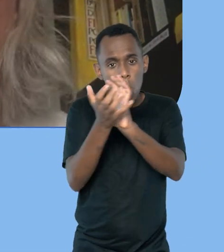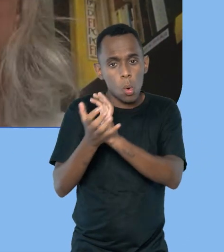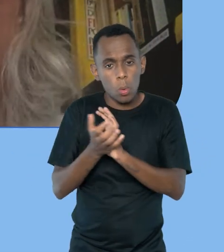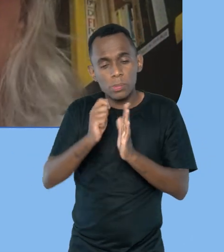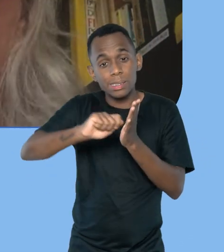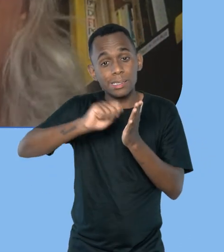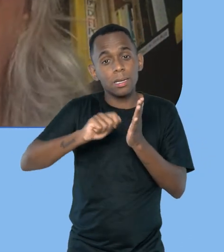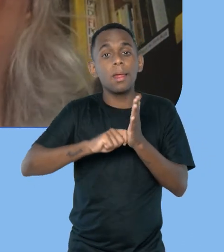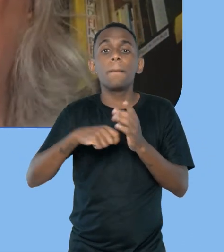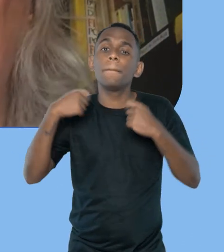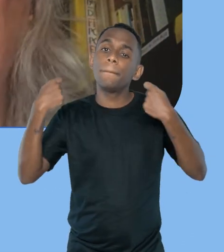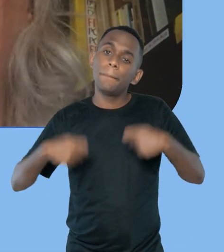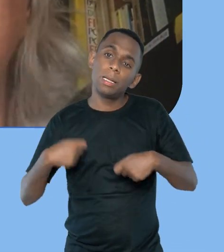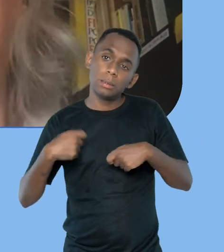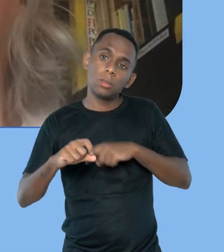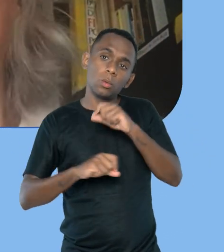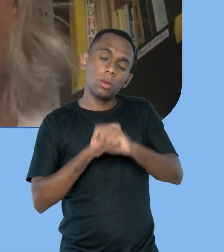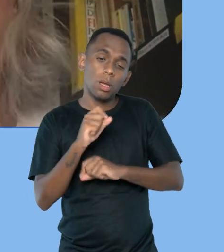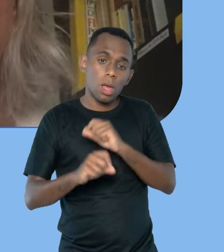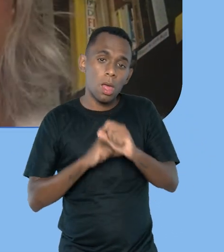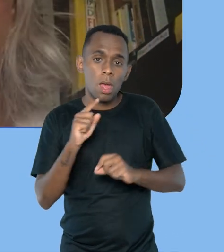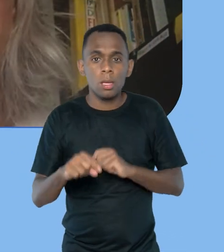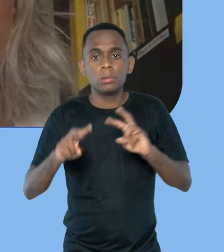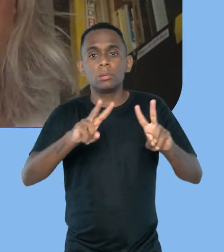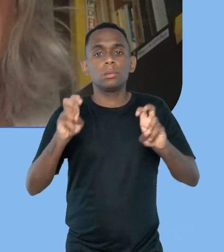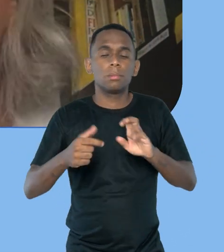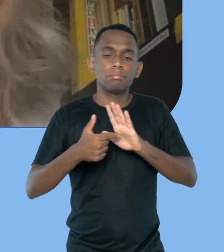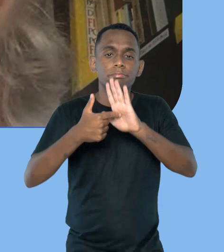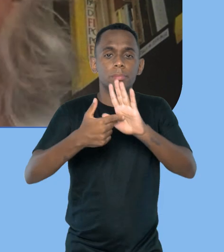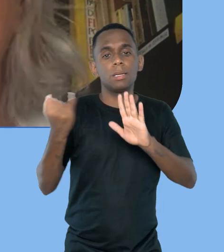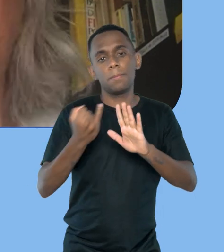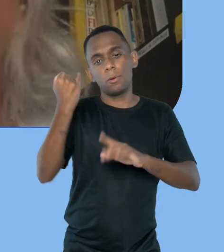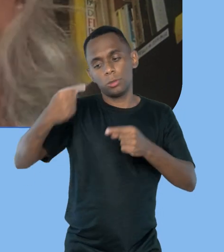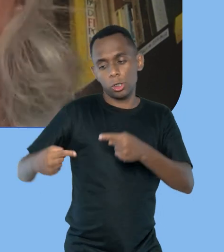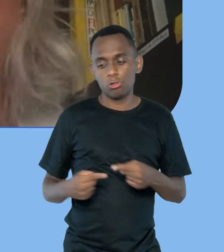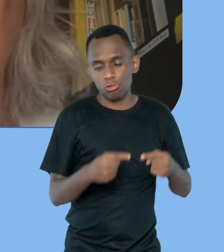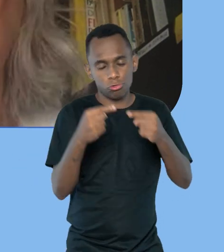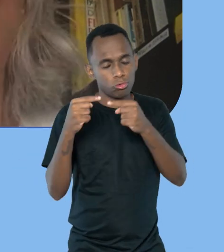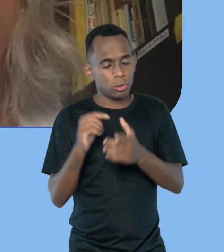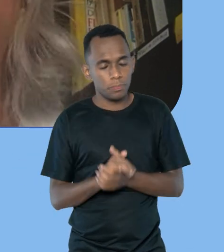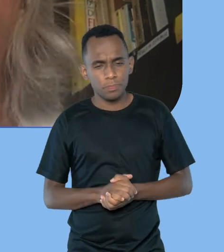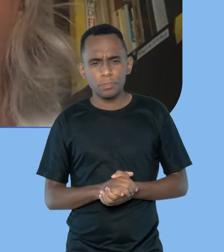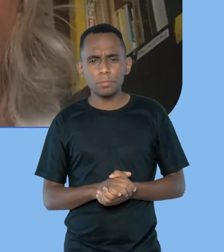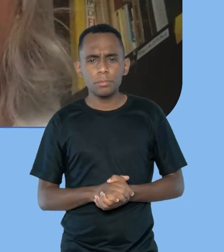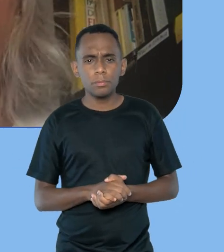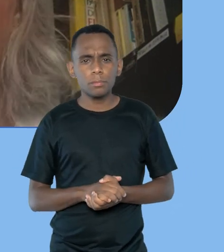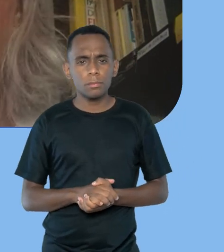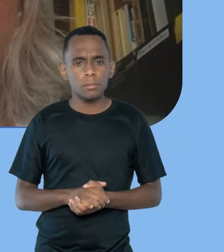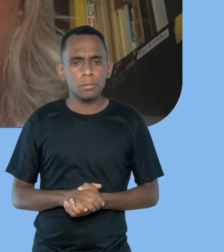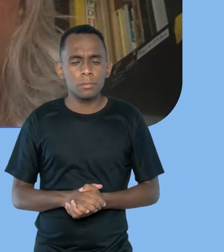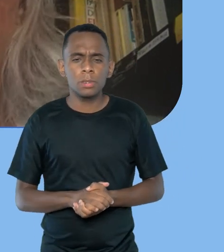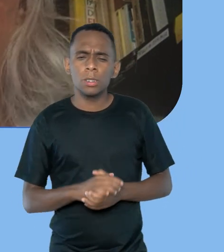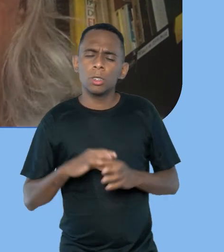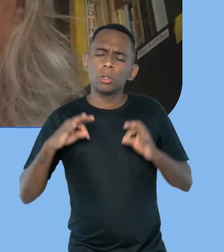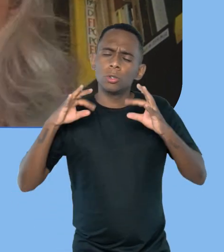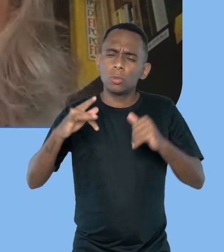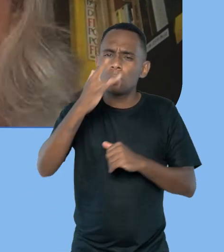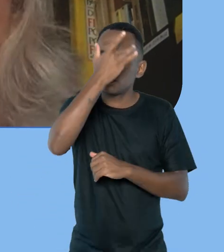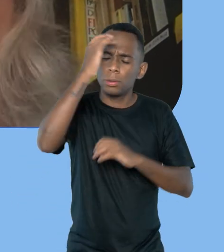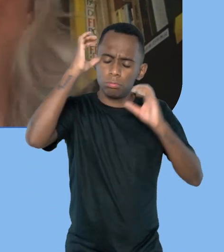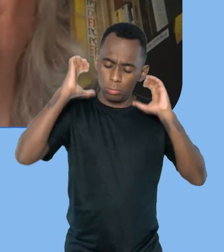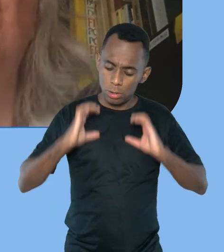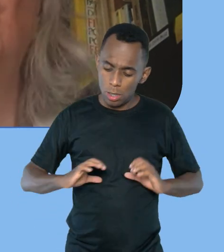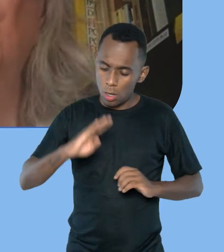escritores, deveriam levantar essa pauta. É muito importante. Todo cidadão